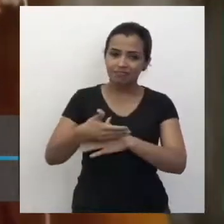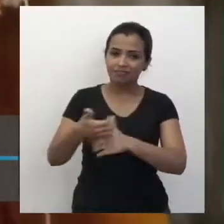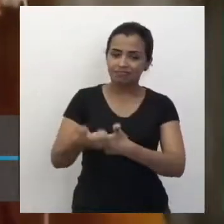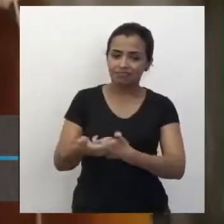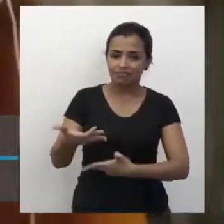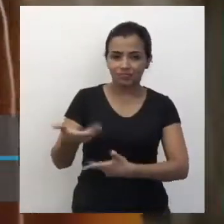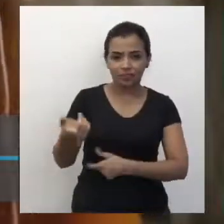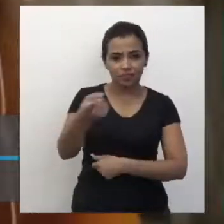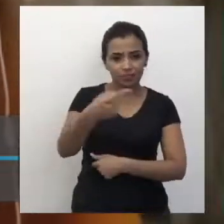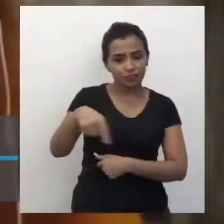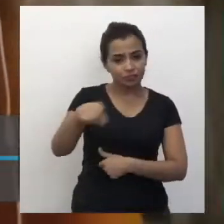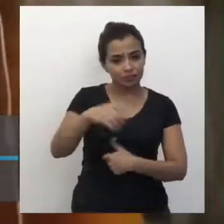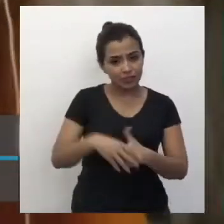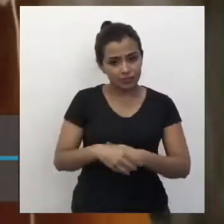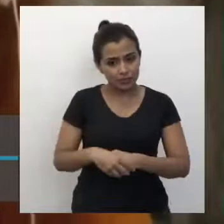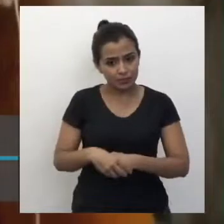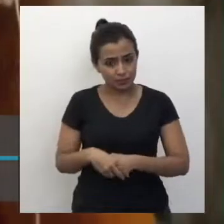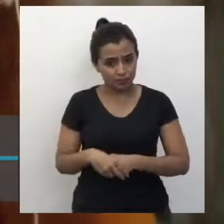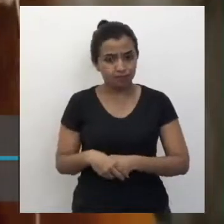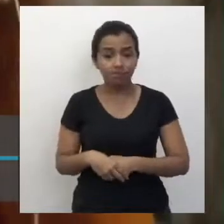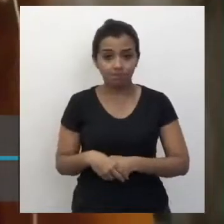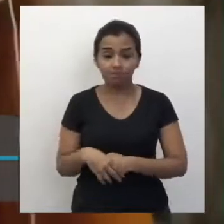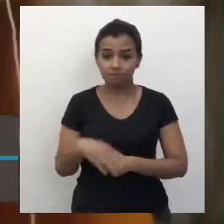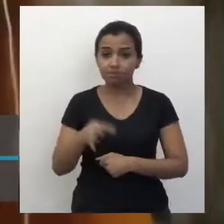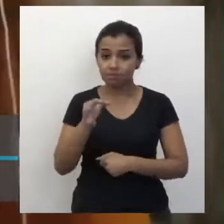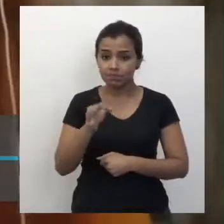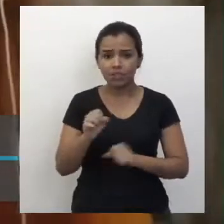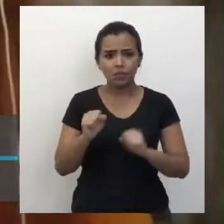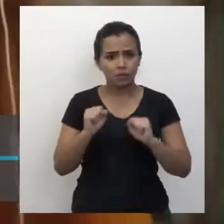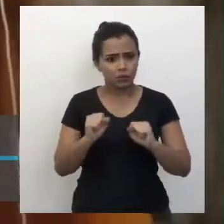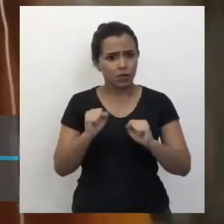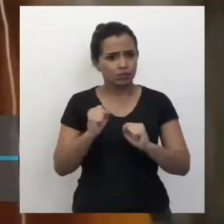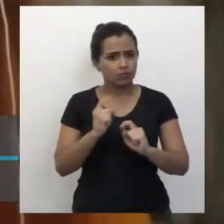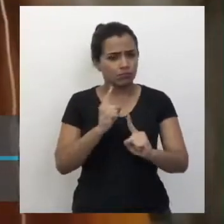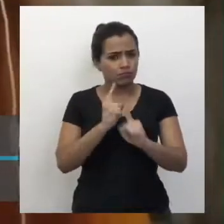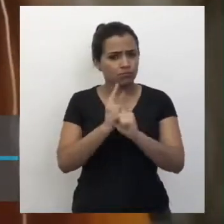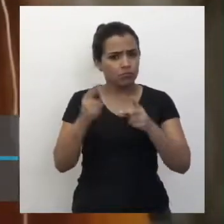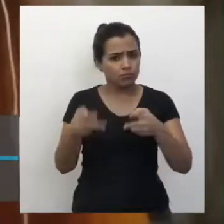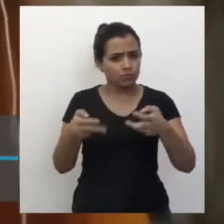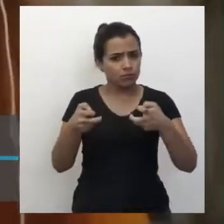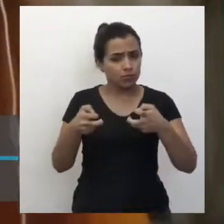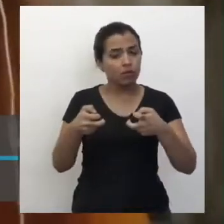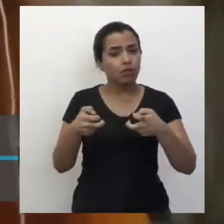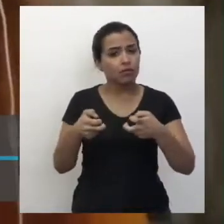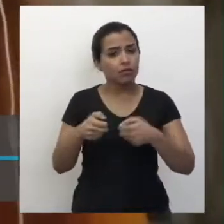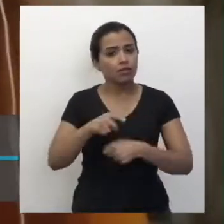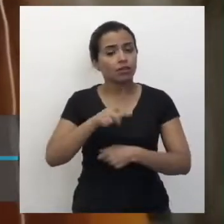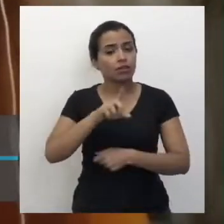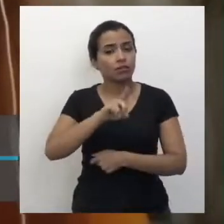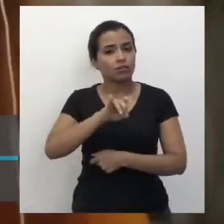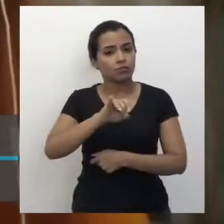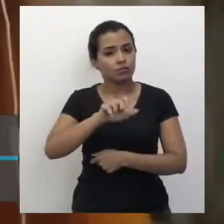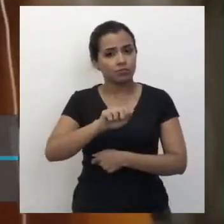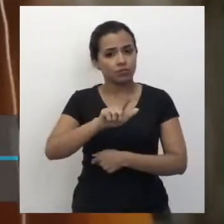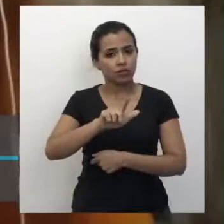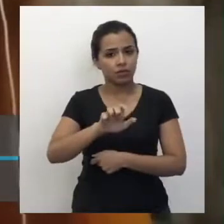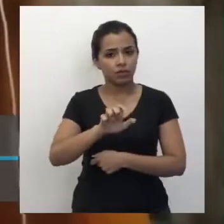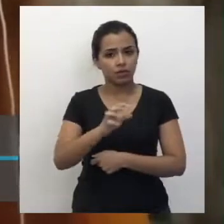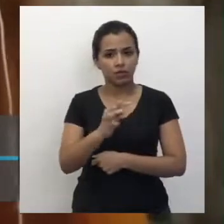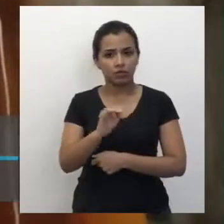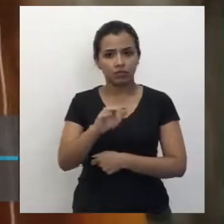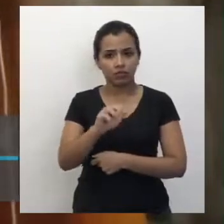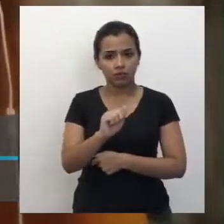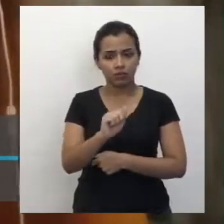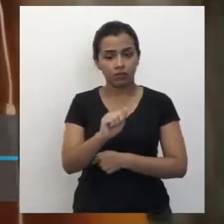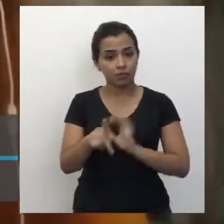de vocês. Acho que a gente pode, sim, identificar a concepção dialética de liberdade no sentido